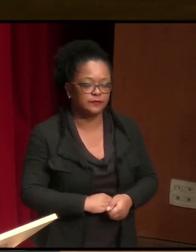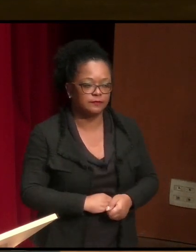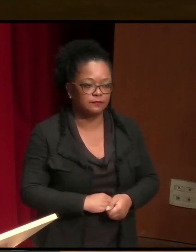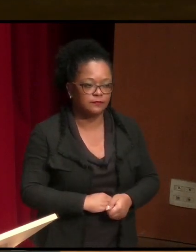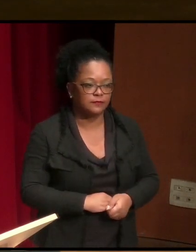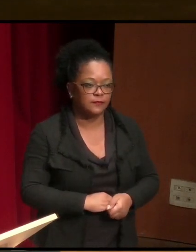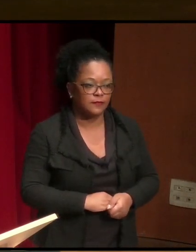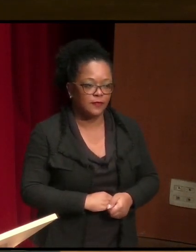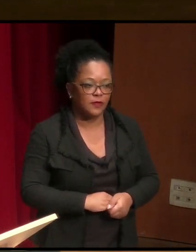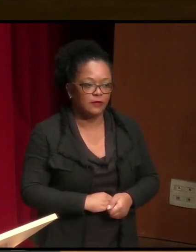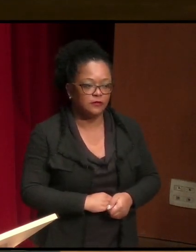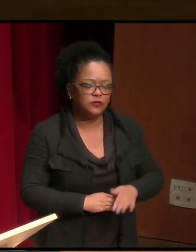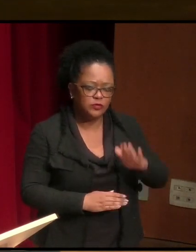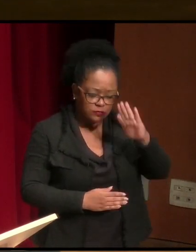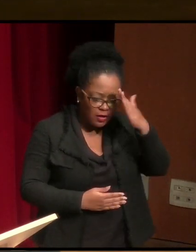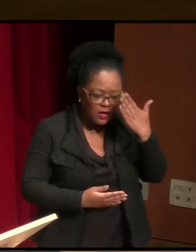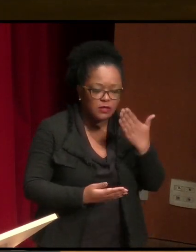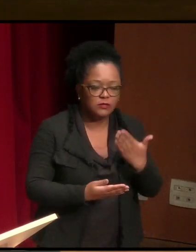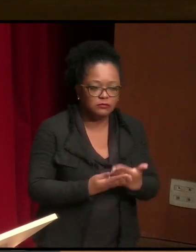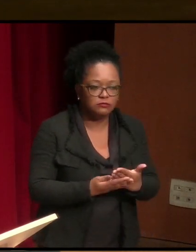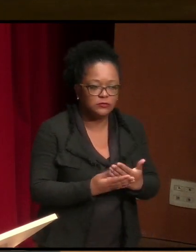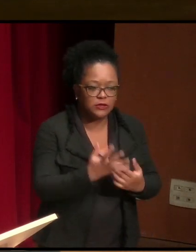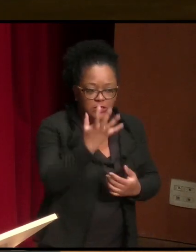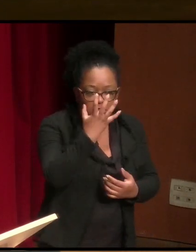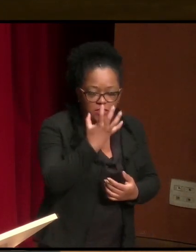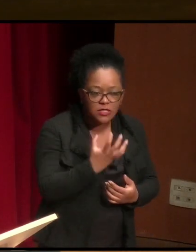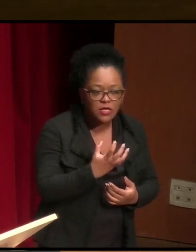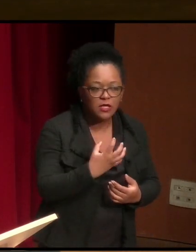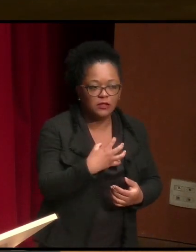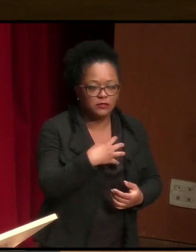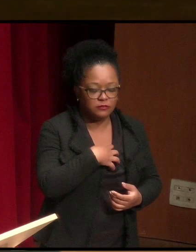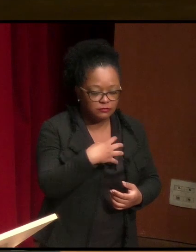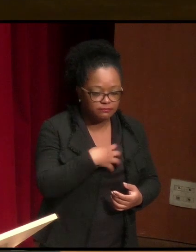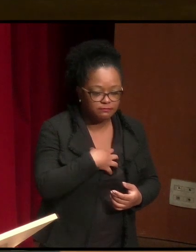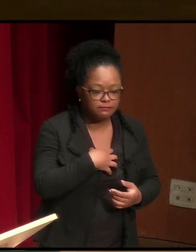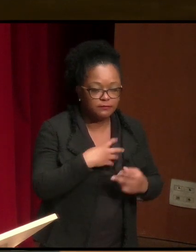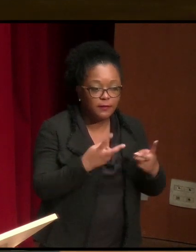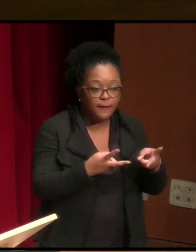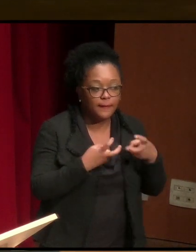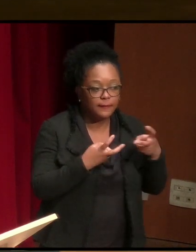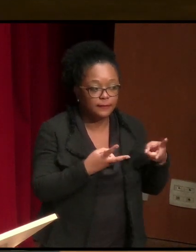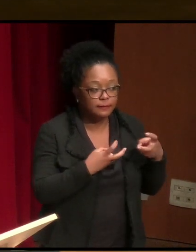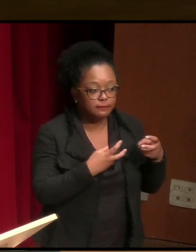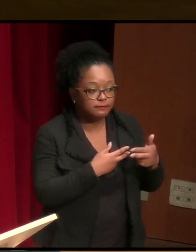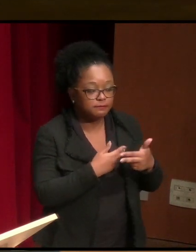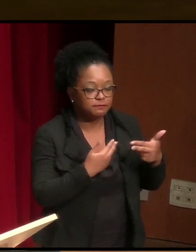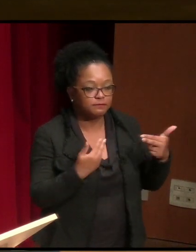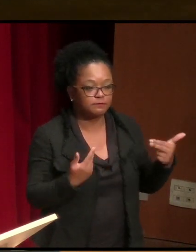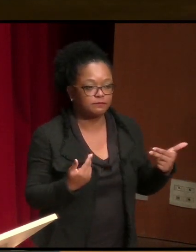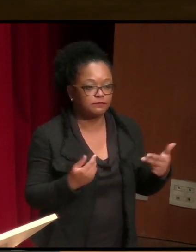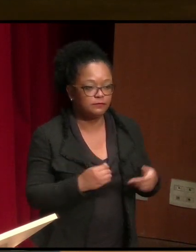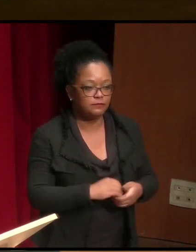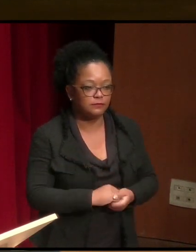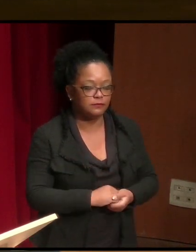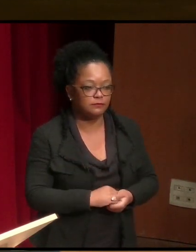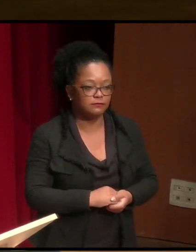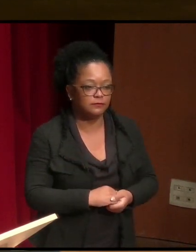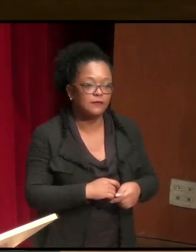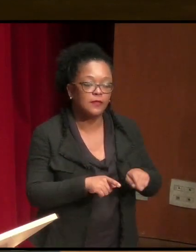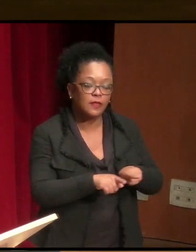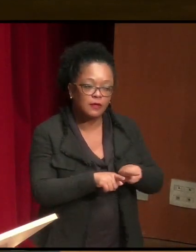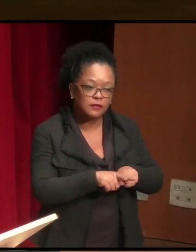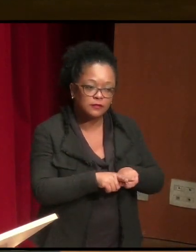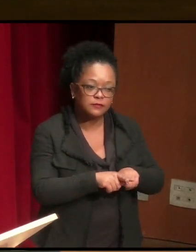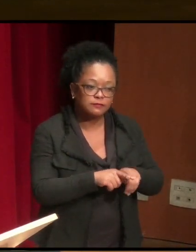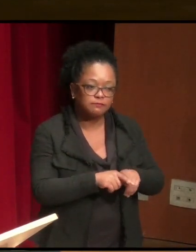Além da convicção da gente ver as coisas acontecendo, é de fato você sentir um